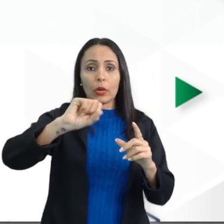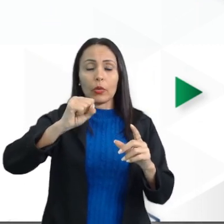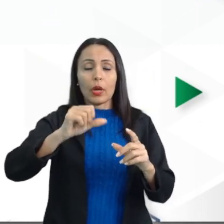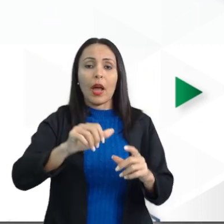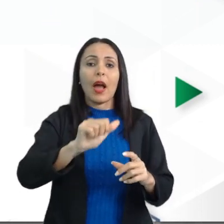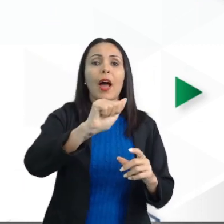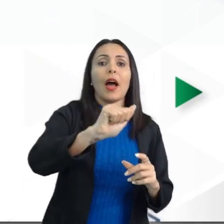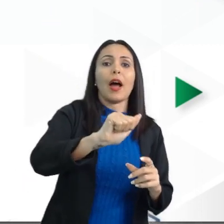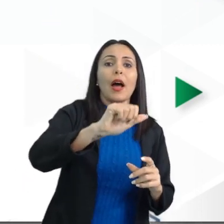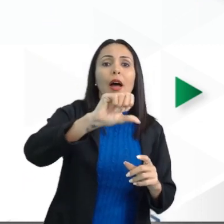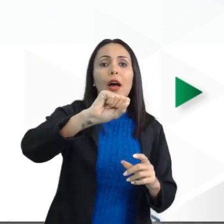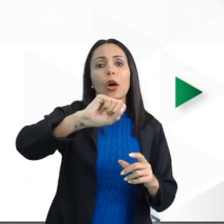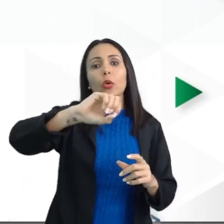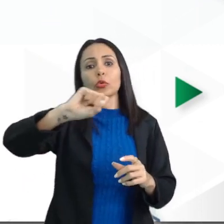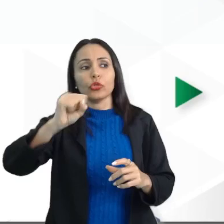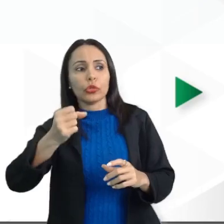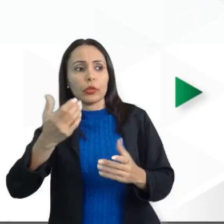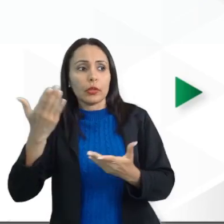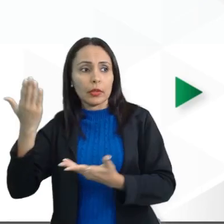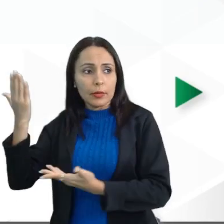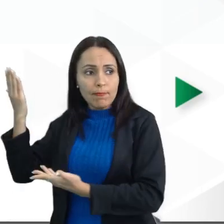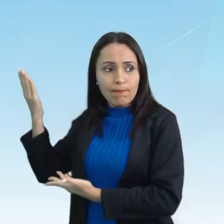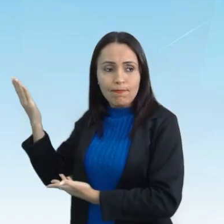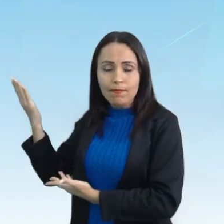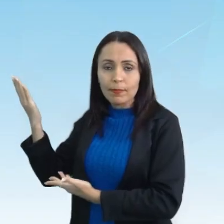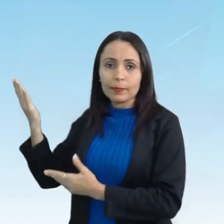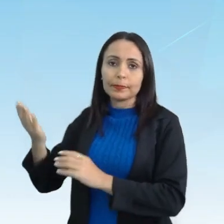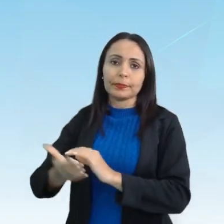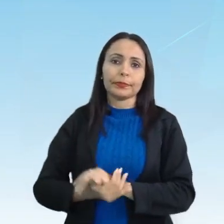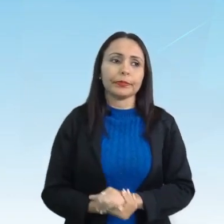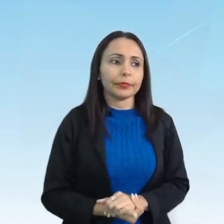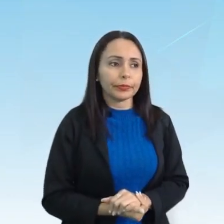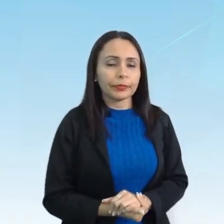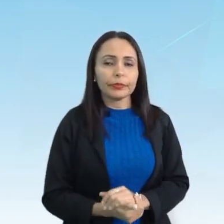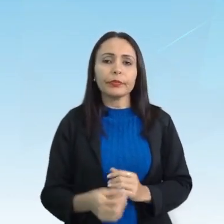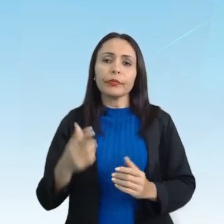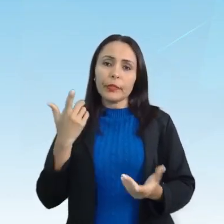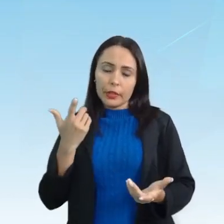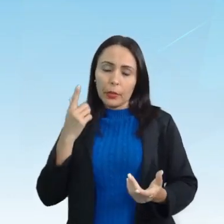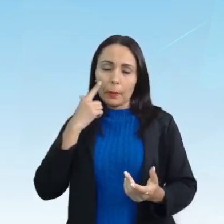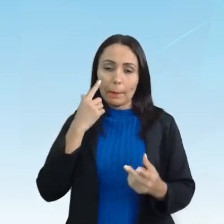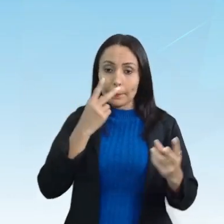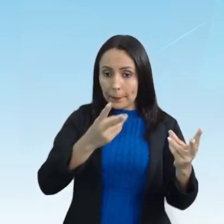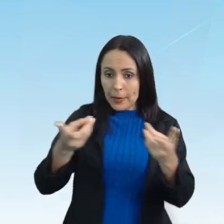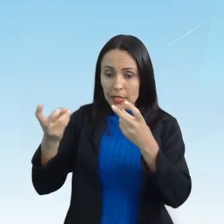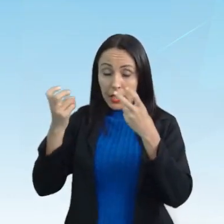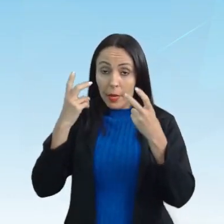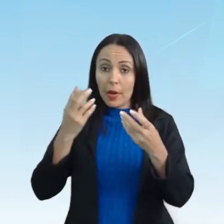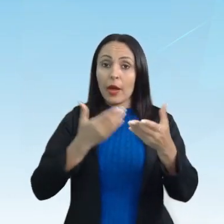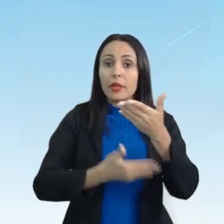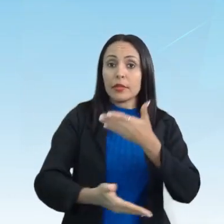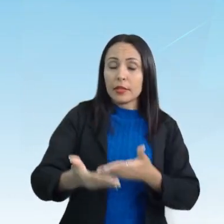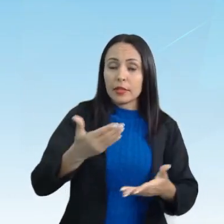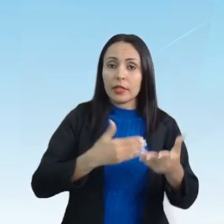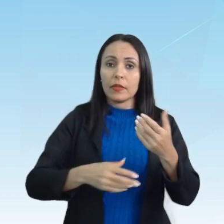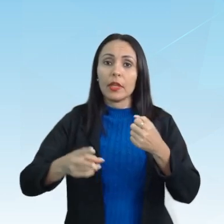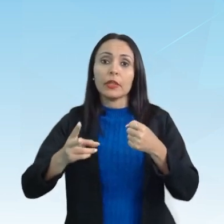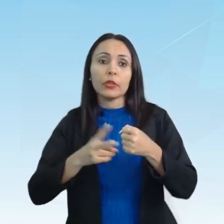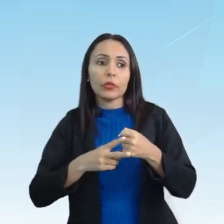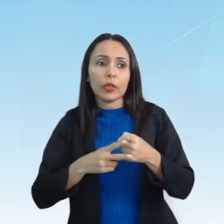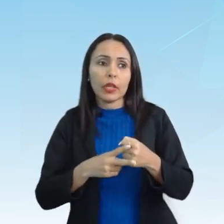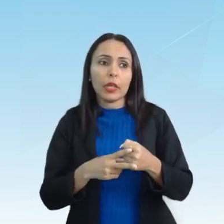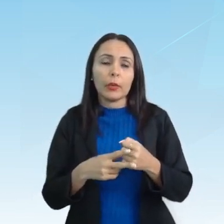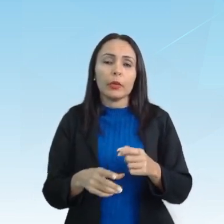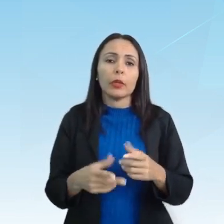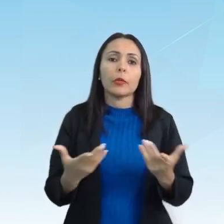aos. Então, há uma combinação. Então, vejam só aqui a transitividade desse verbo. Mas